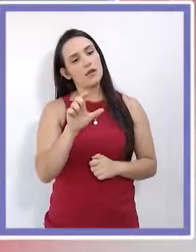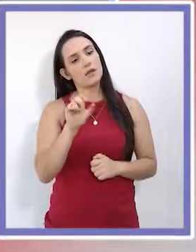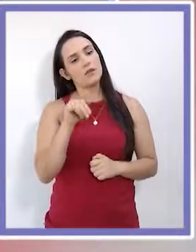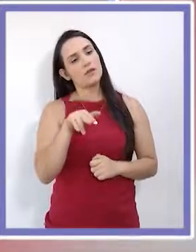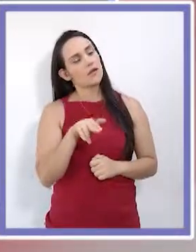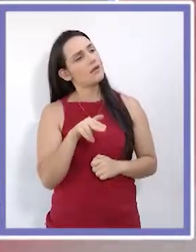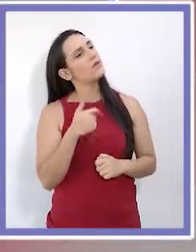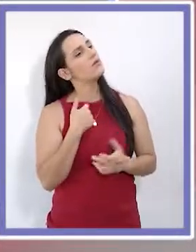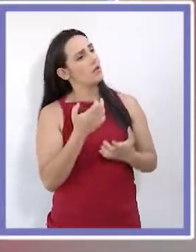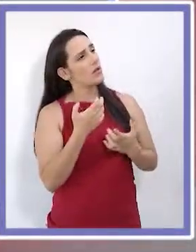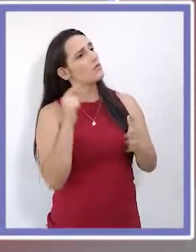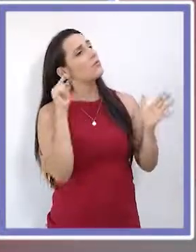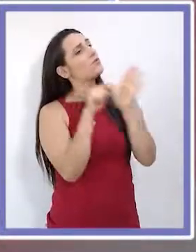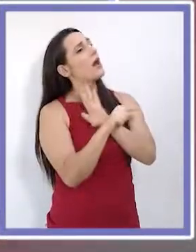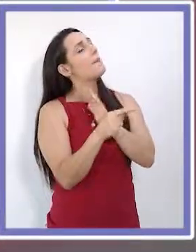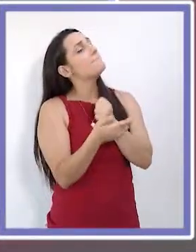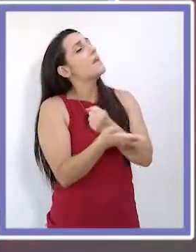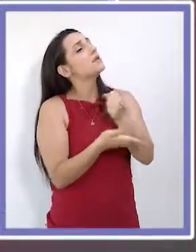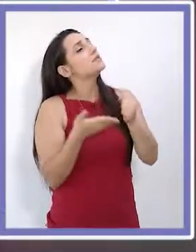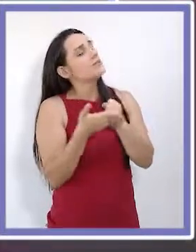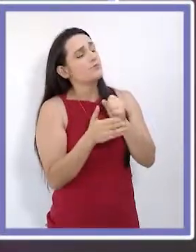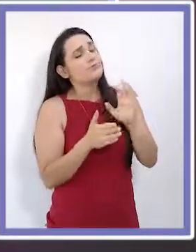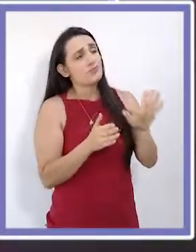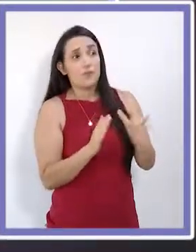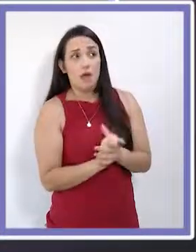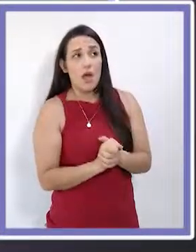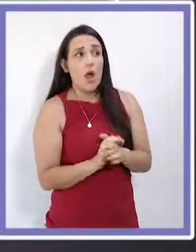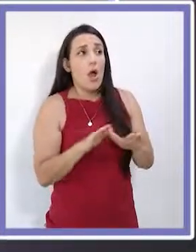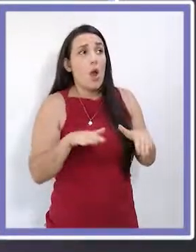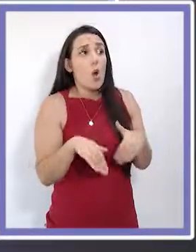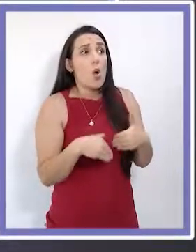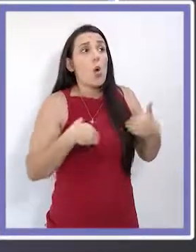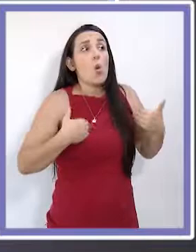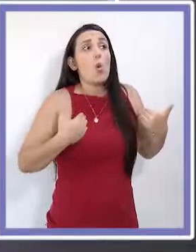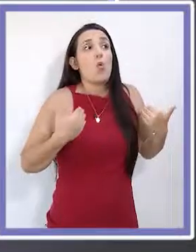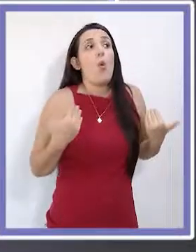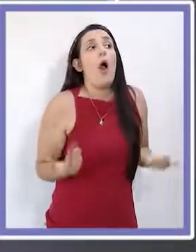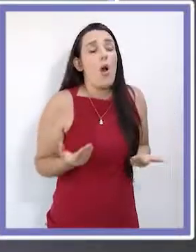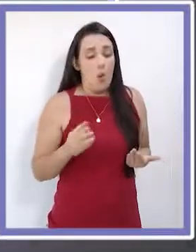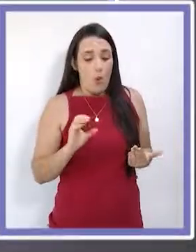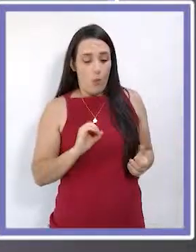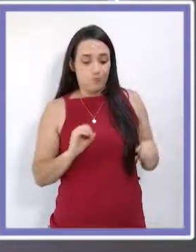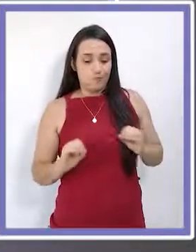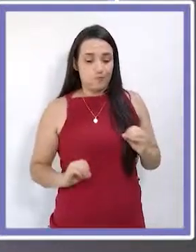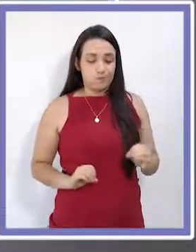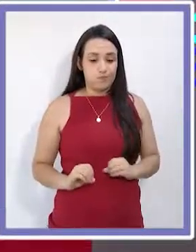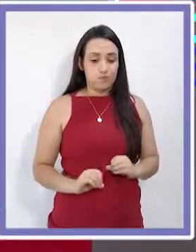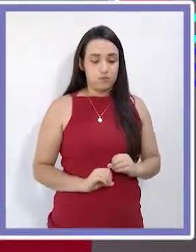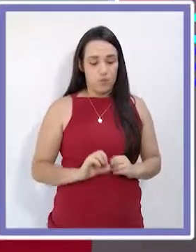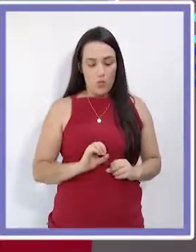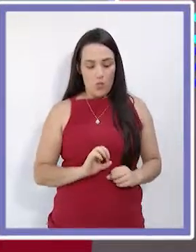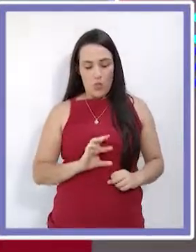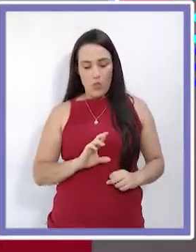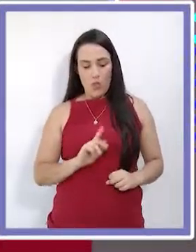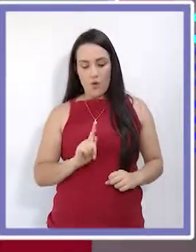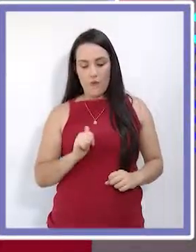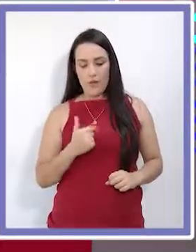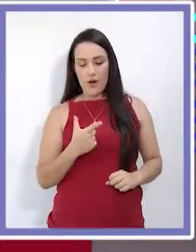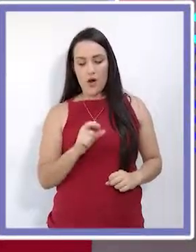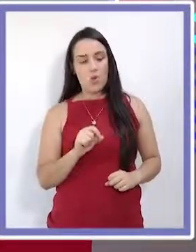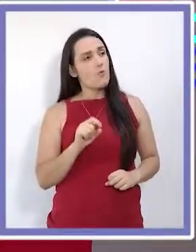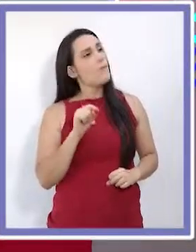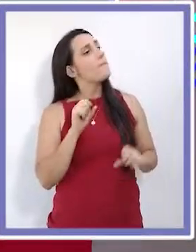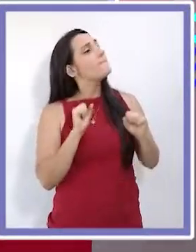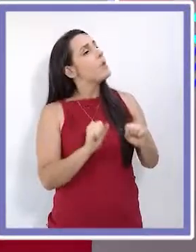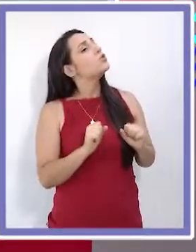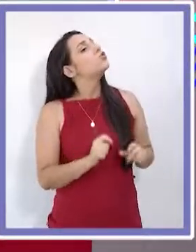partindo para o básico, quais órgãos, quando a gente pensa em doação de órgãos e tecidos, como o deputado falou agora, quais